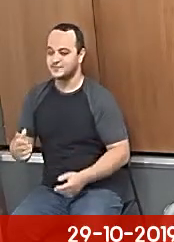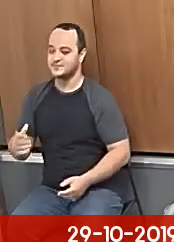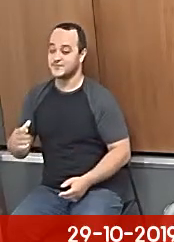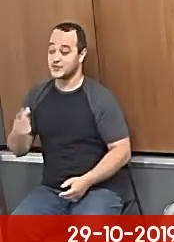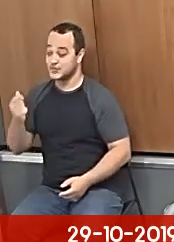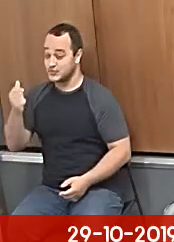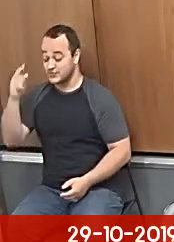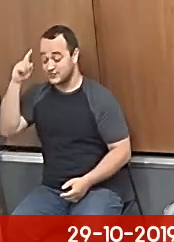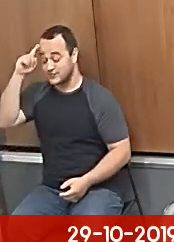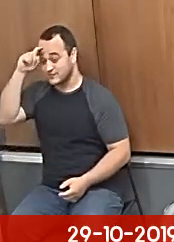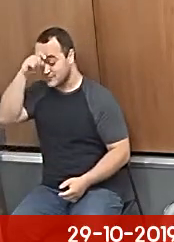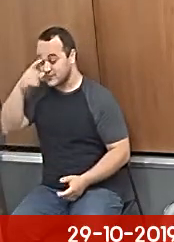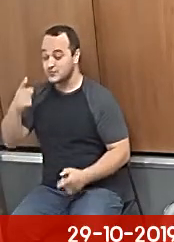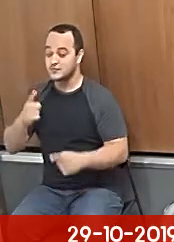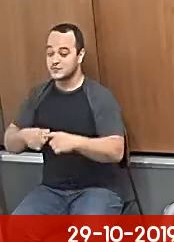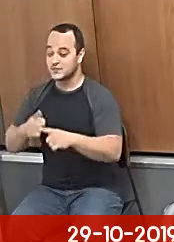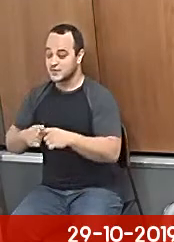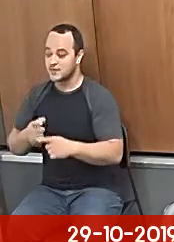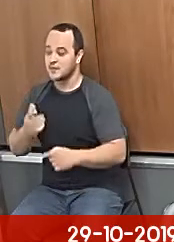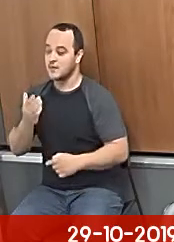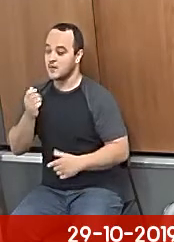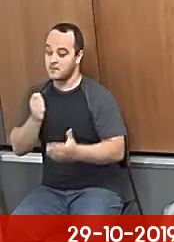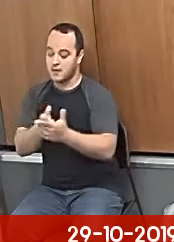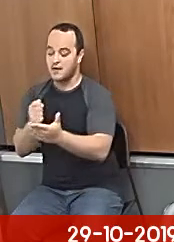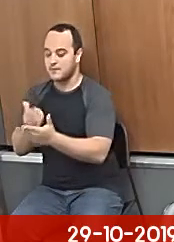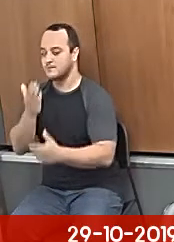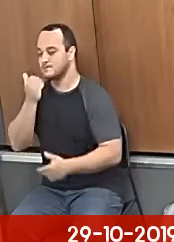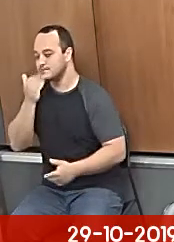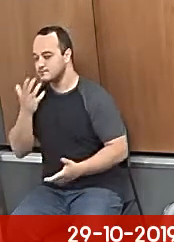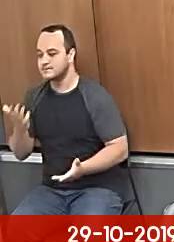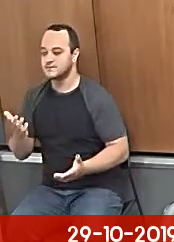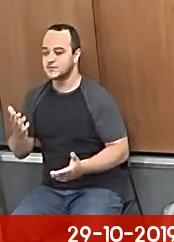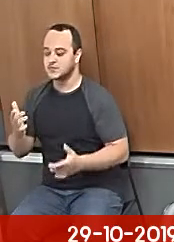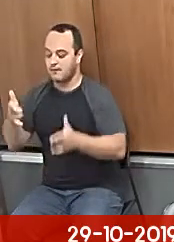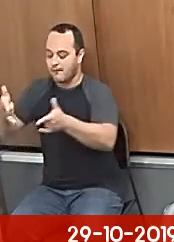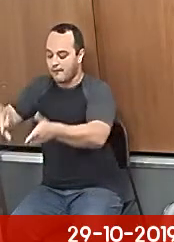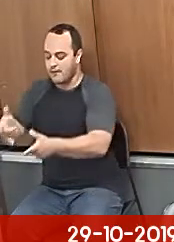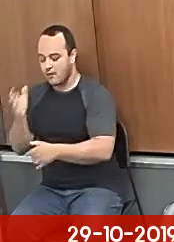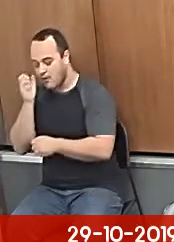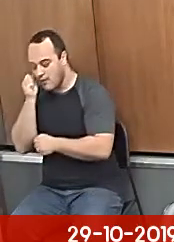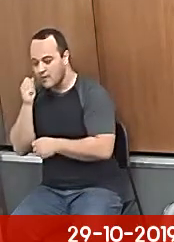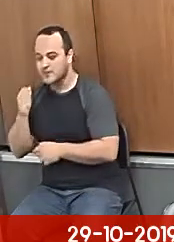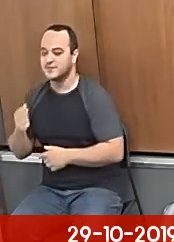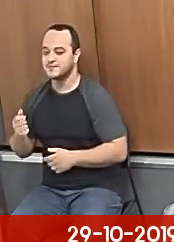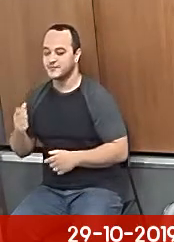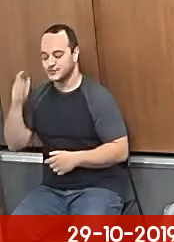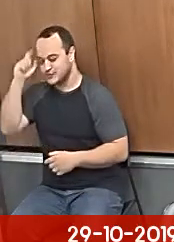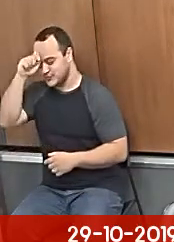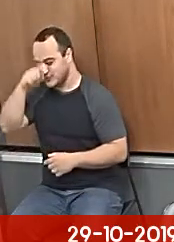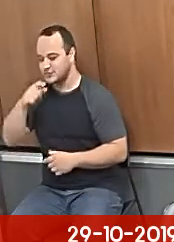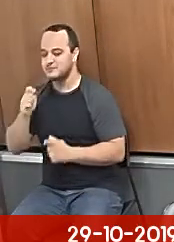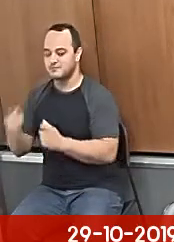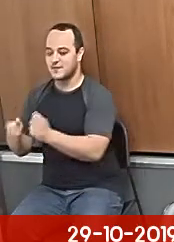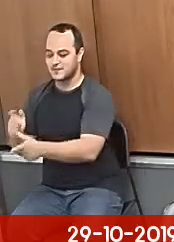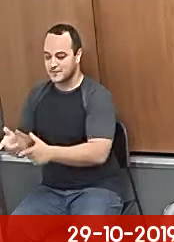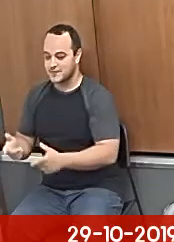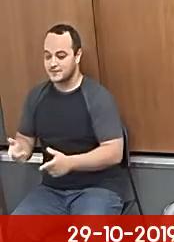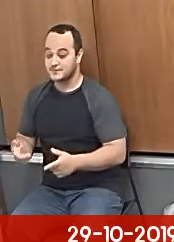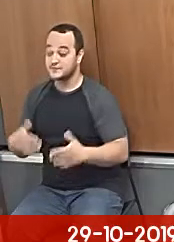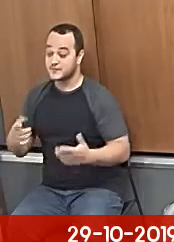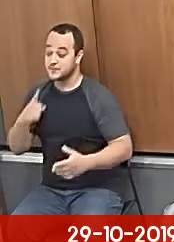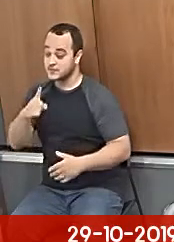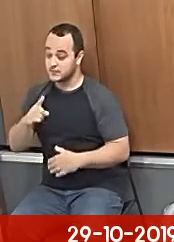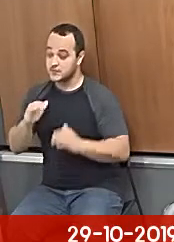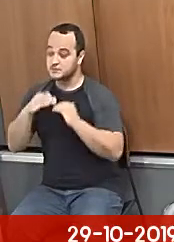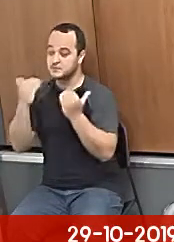um alojamento para eles. E vai ser em fevereiro. A única coisa que a gente conseguiu mais concreta foi o Pacaembu, que